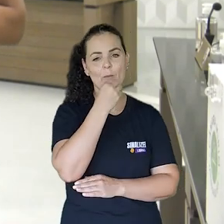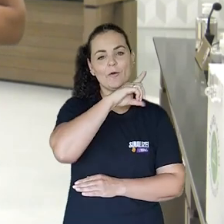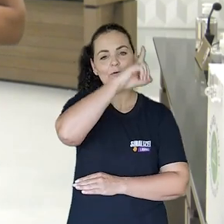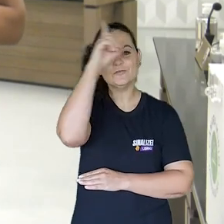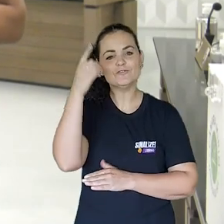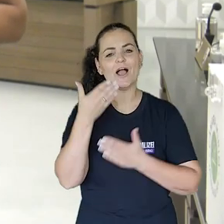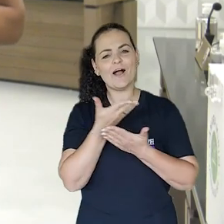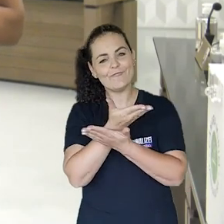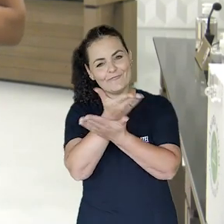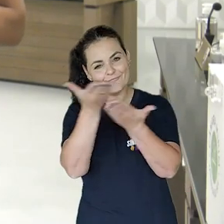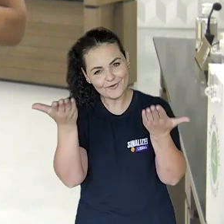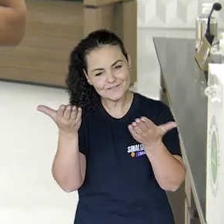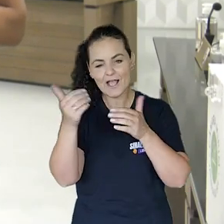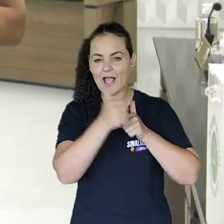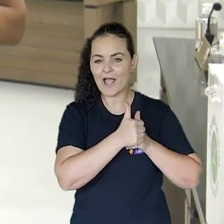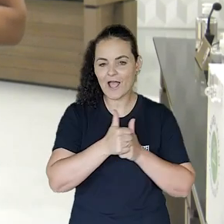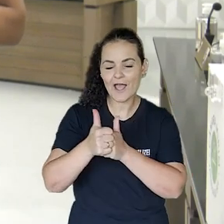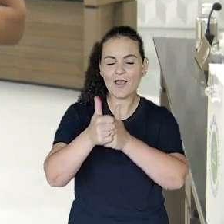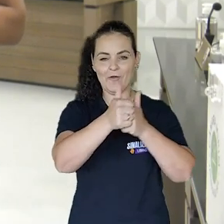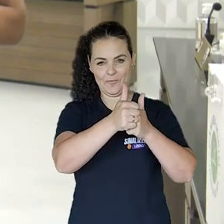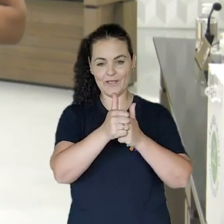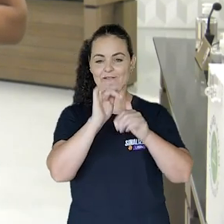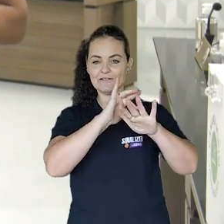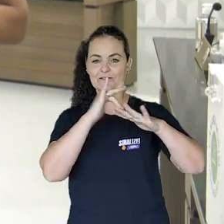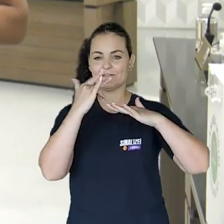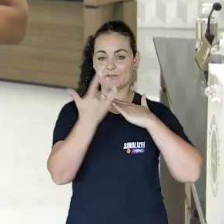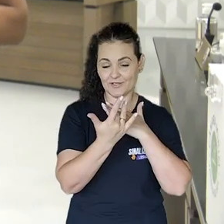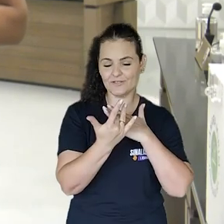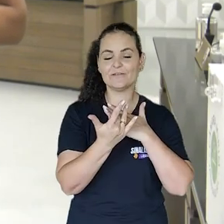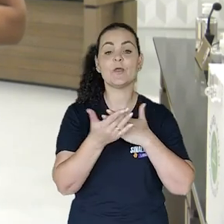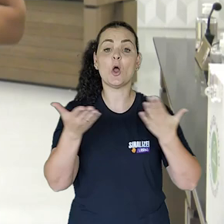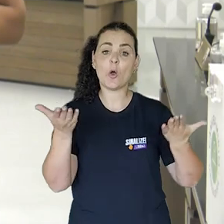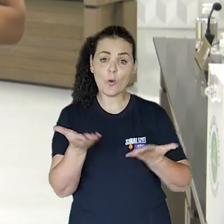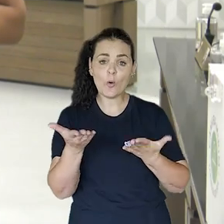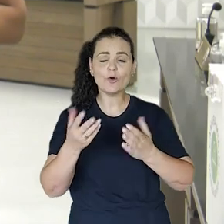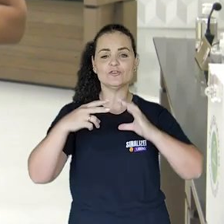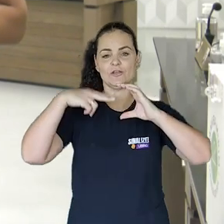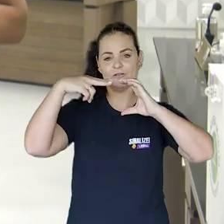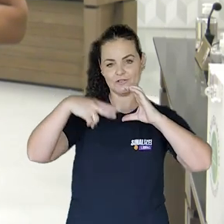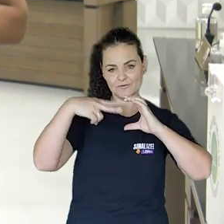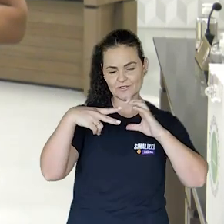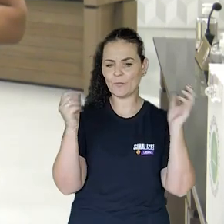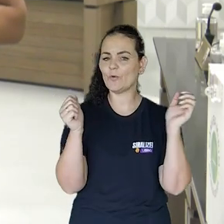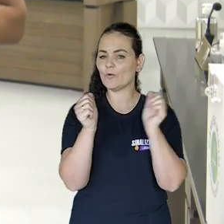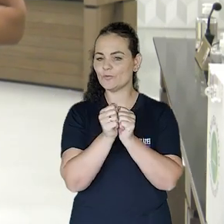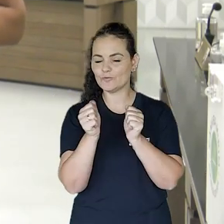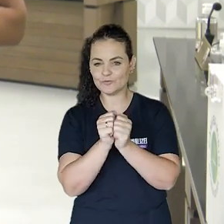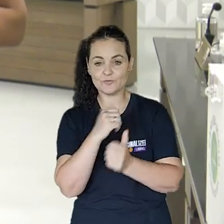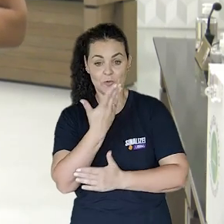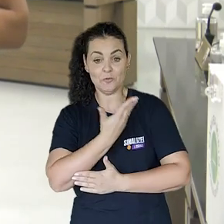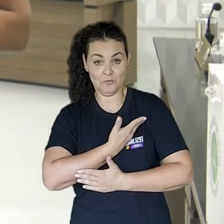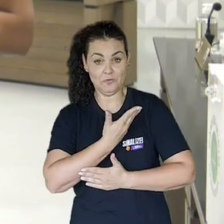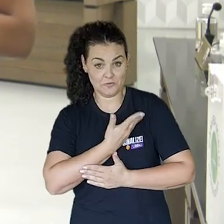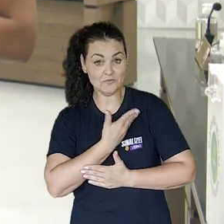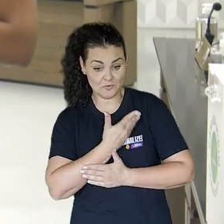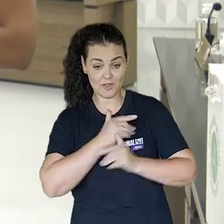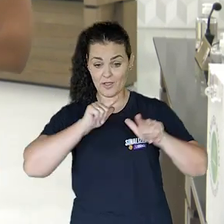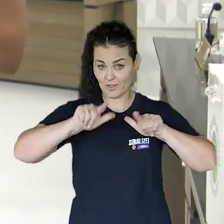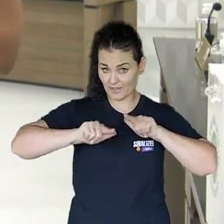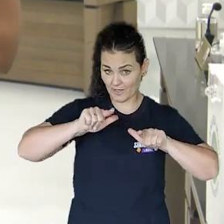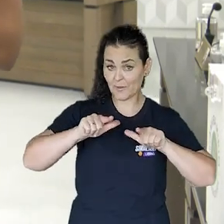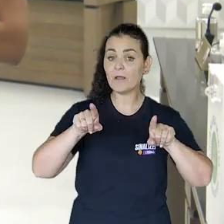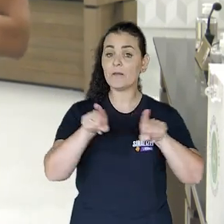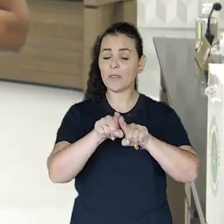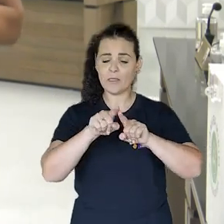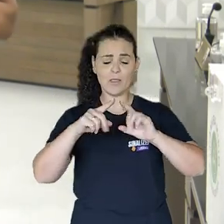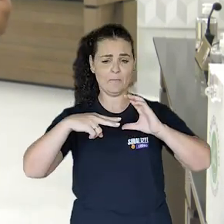no auditório da Câmara de Vereadores, né? Nós temos os nossos colegas, funcionários da Câmara de Vereadores, que estão auditando, né,